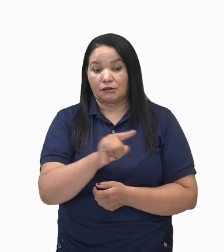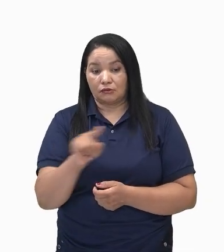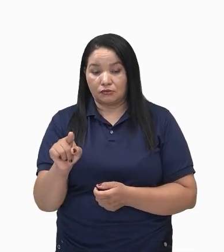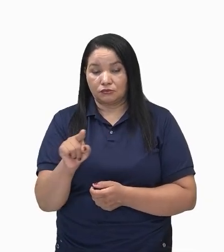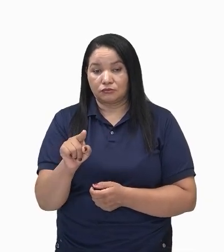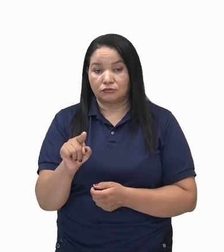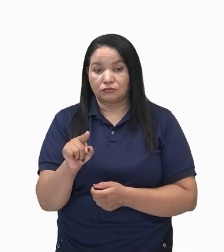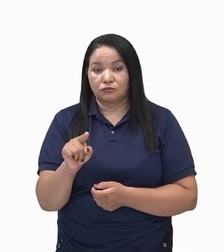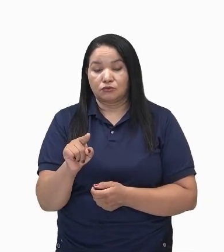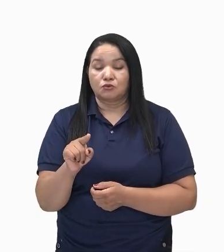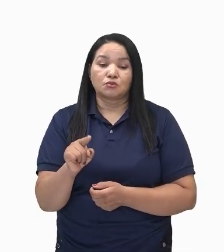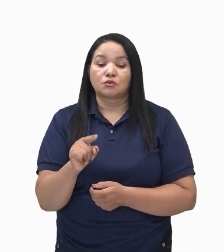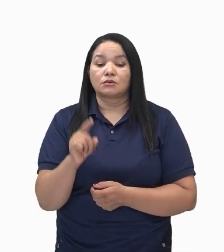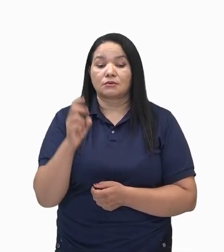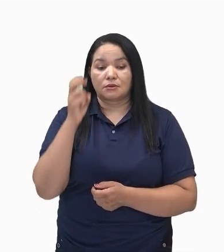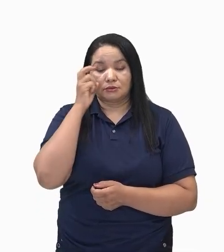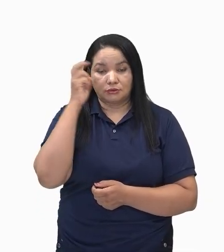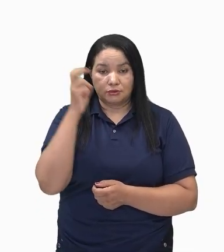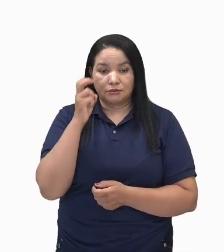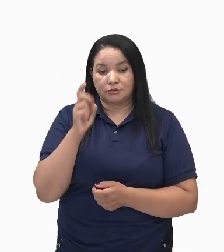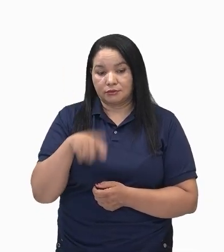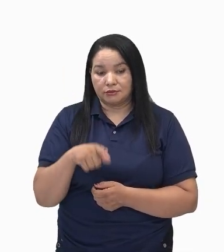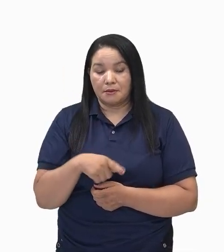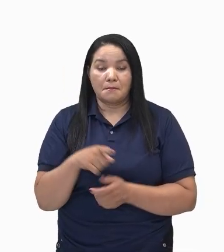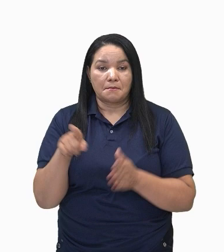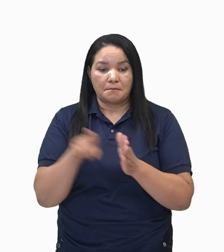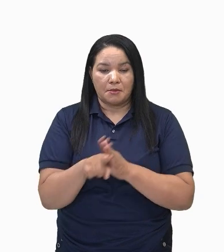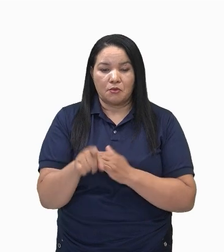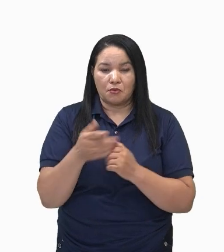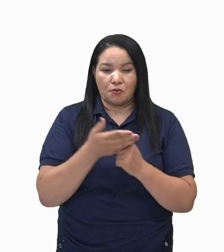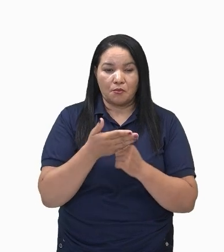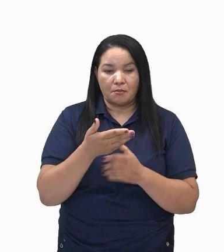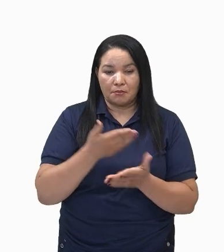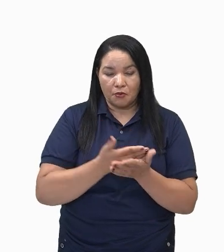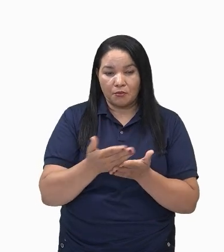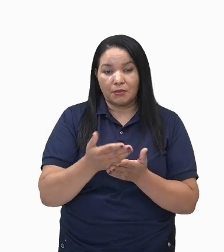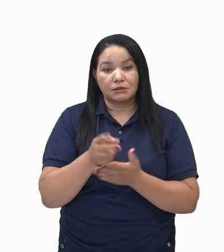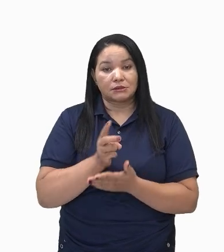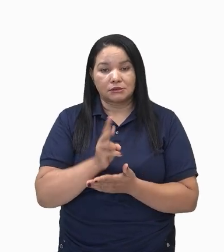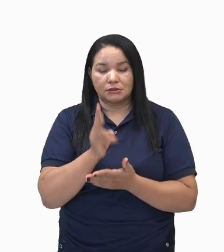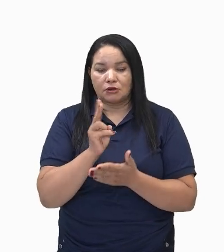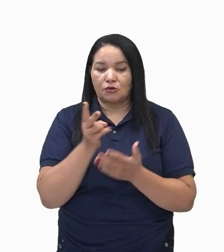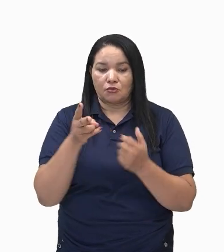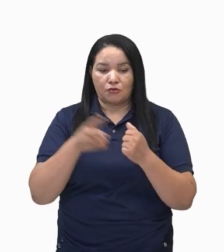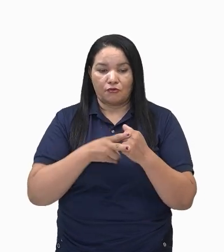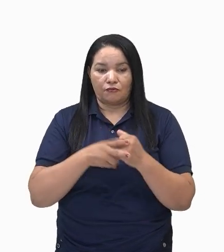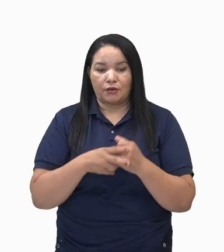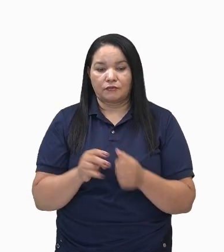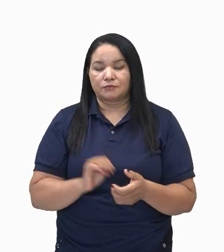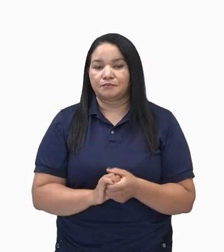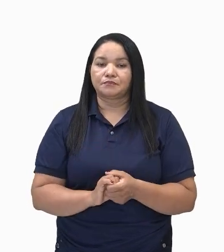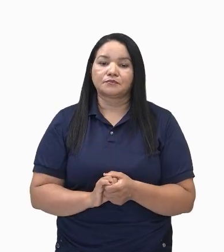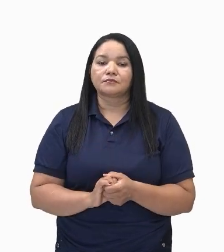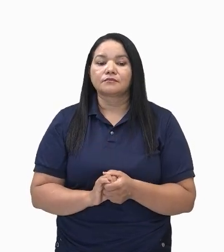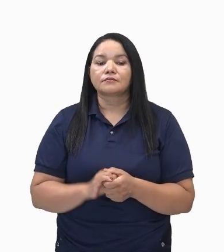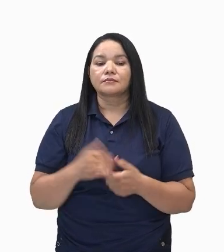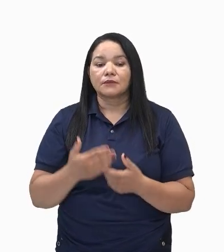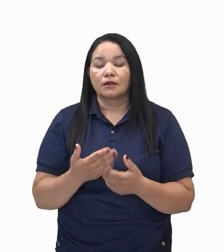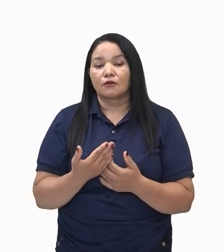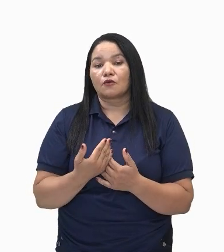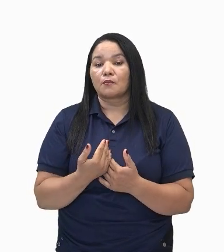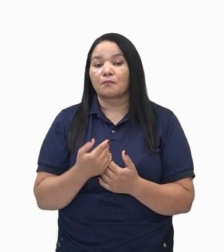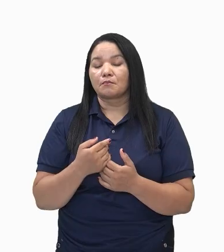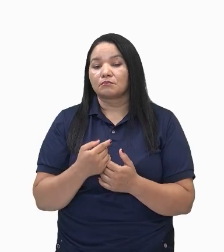inteligentes? É a pergunta, então, iniciando com o verbo to be. Em resumo, gente, nas formas interrogativas, então, eu sempre